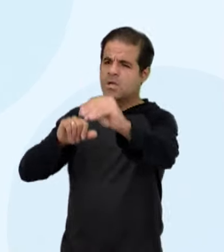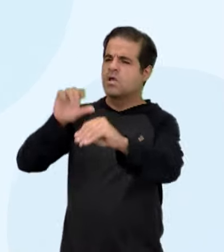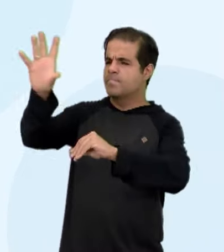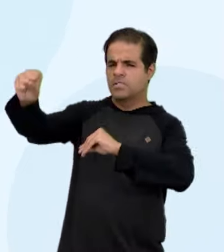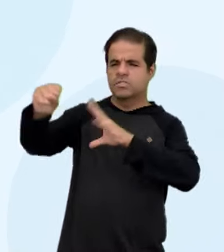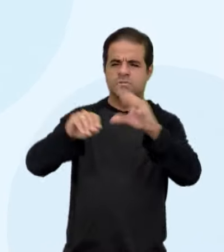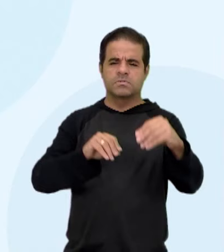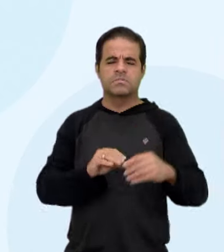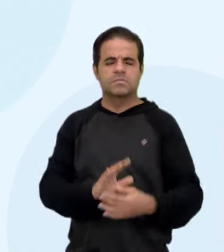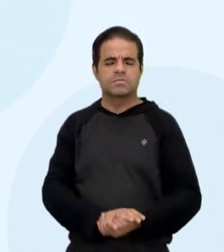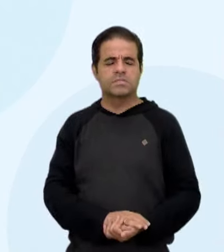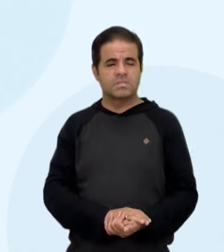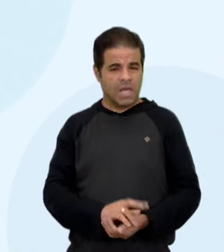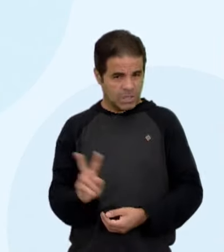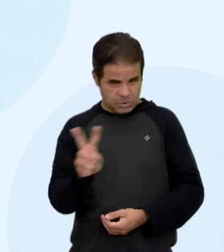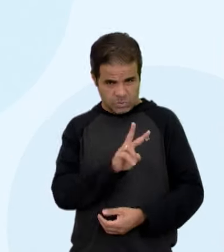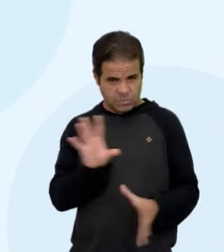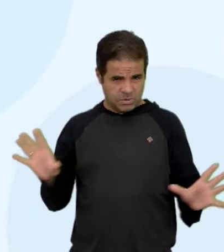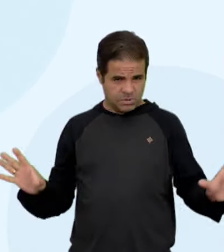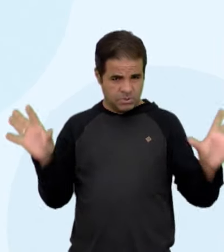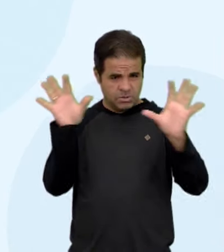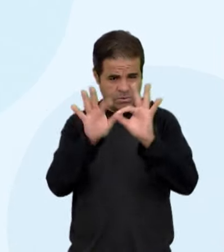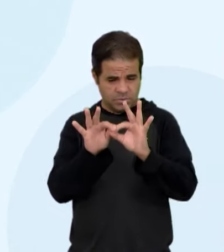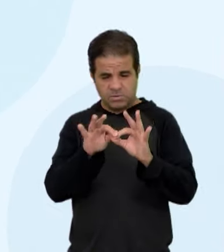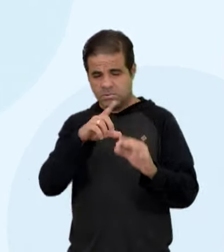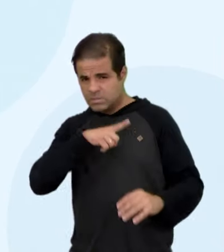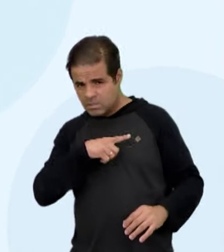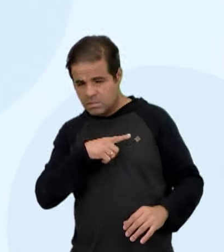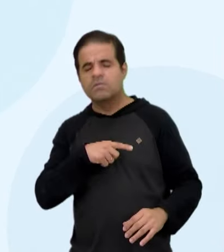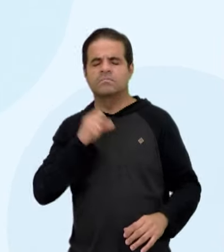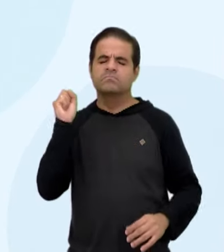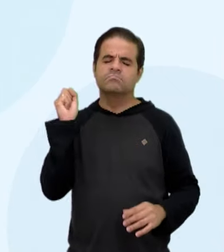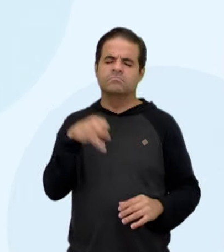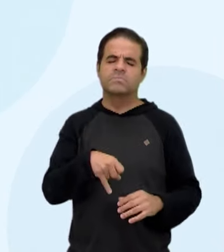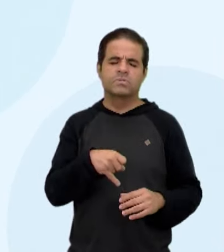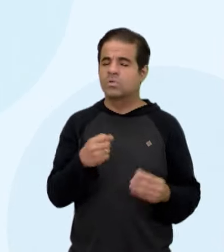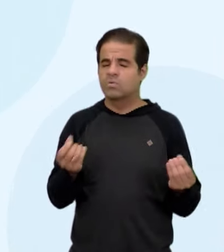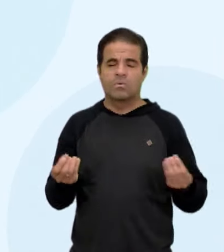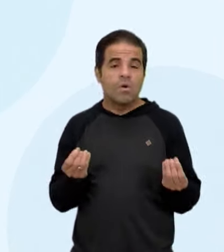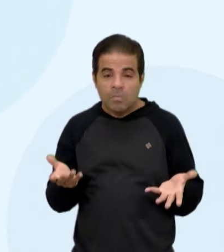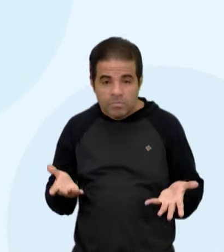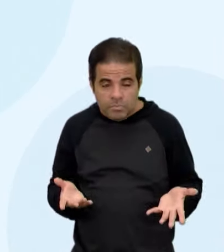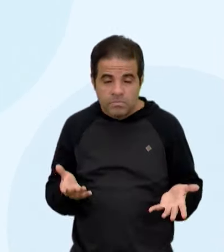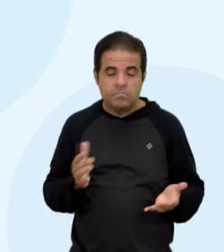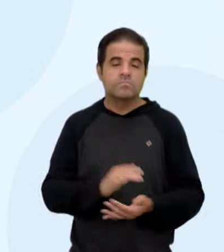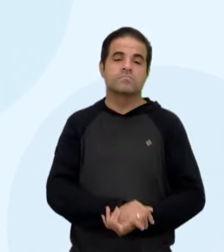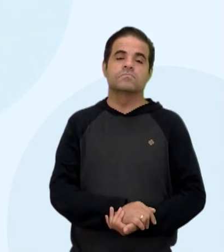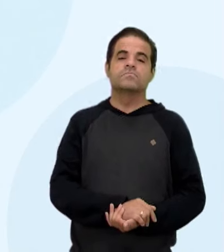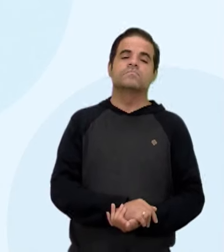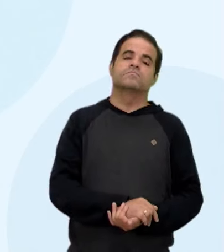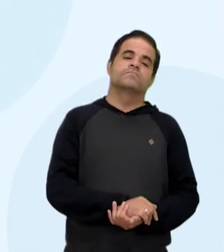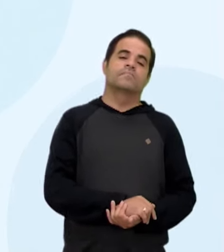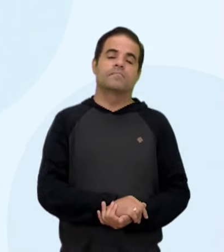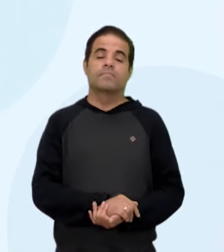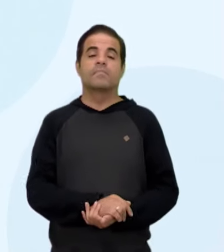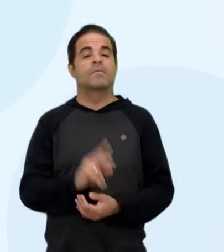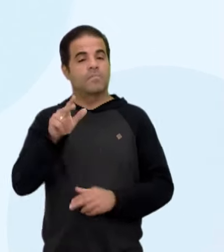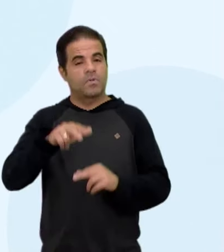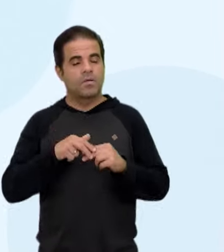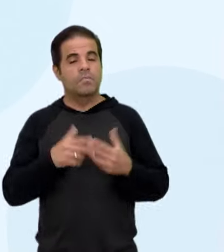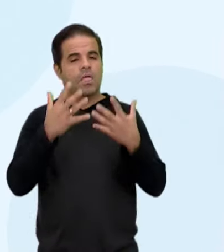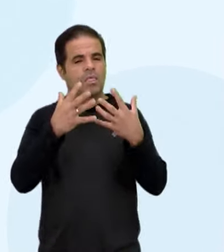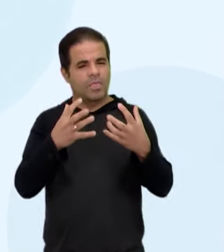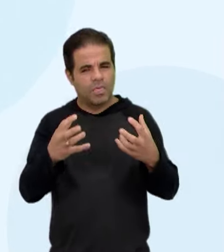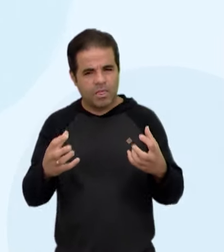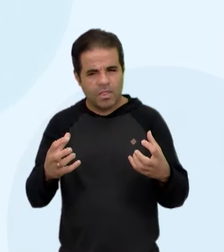que essas duas estão interligadas? Sim. De que maneira, professor? Através, por